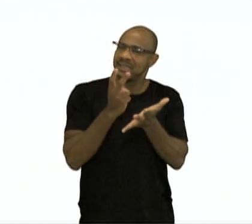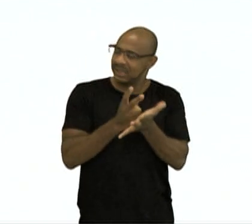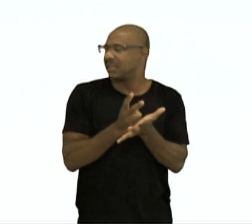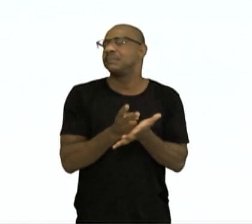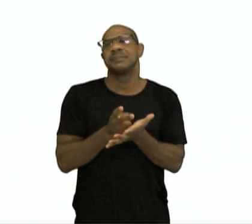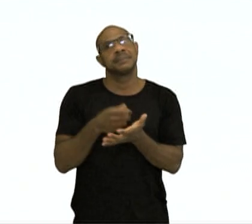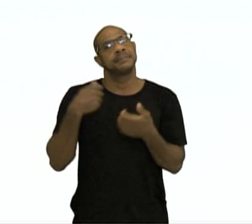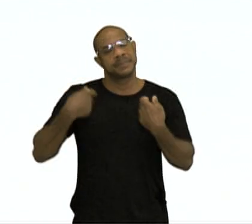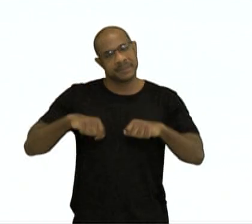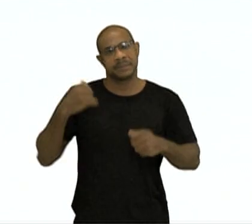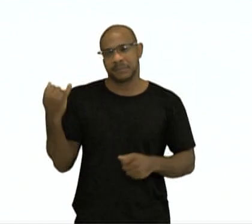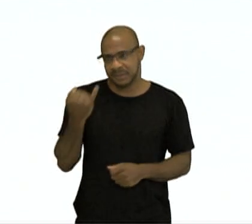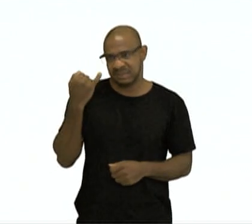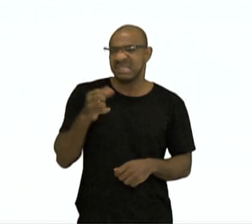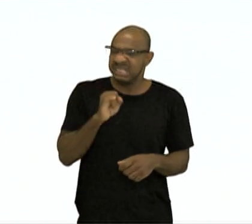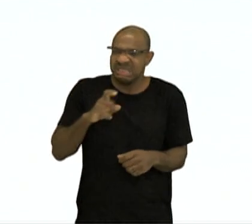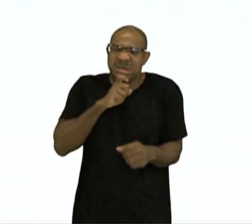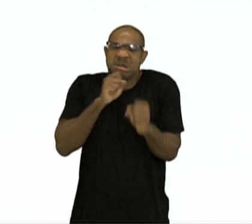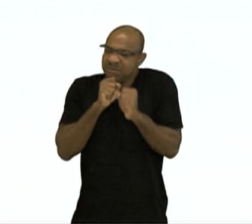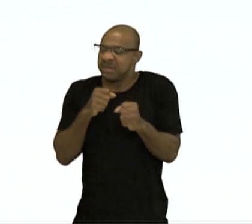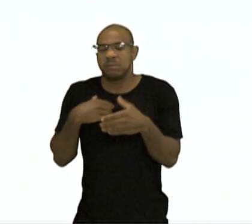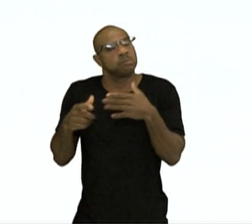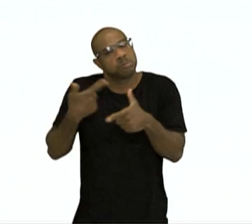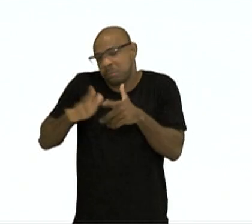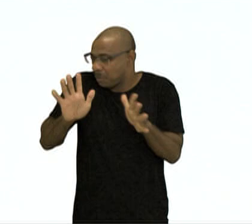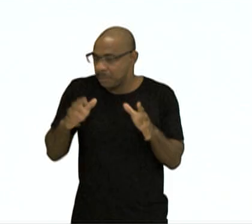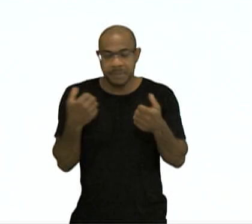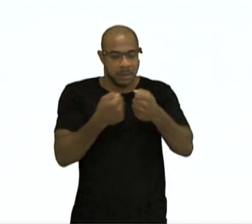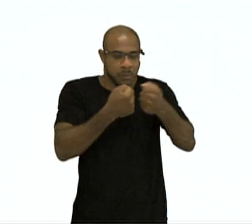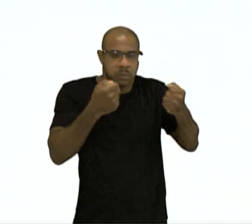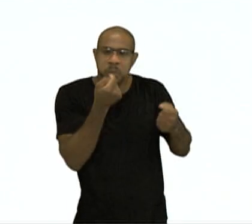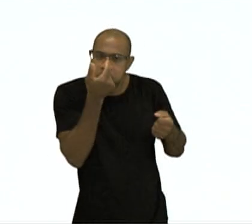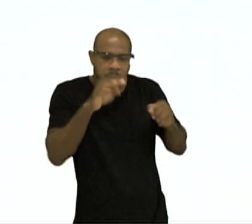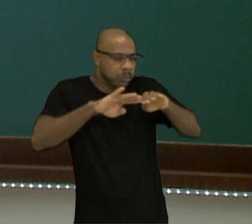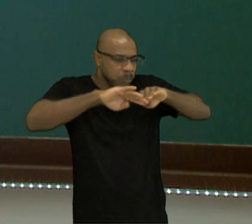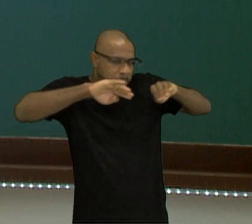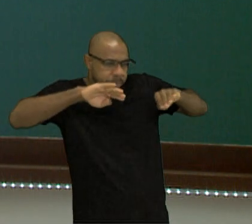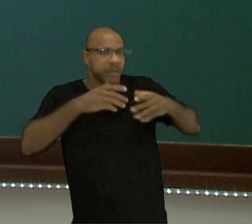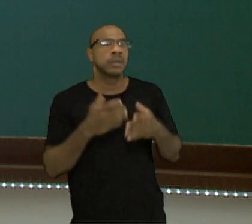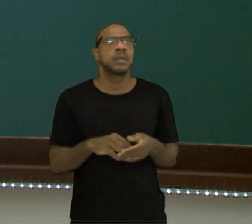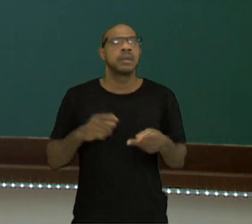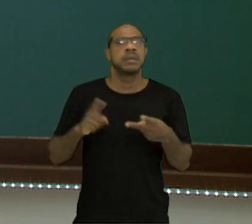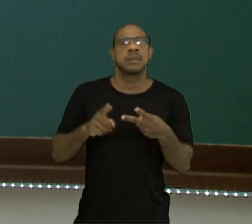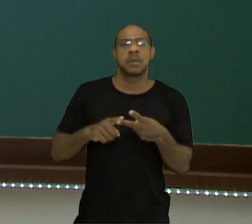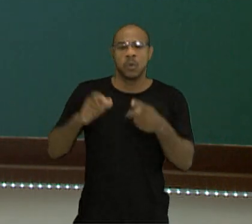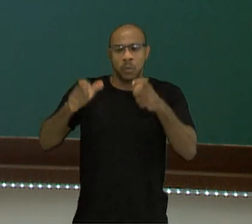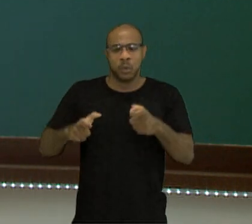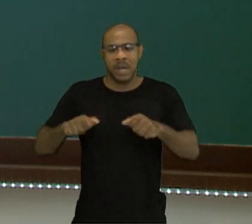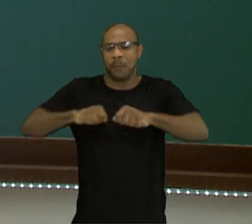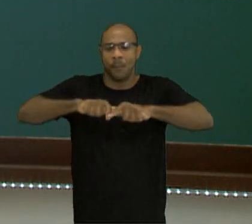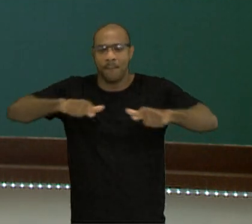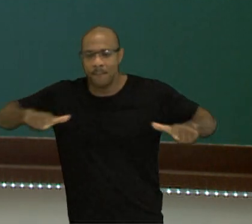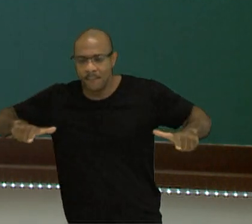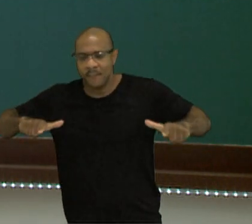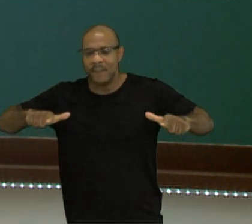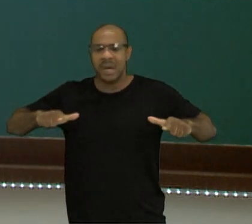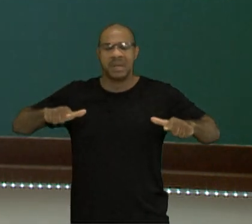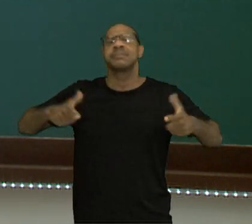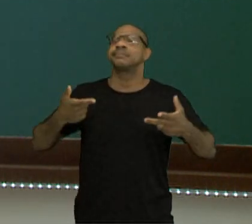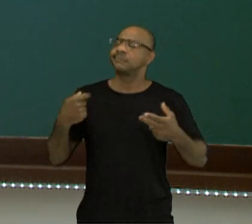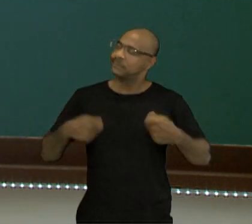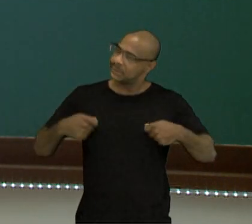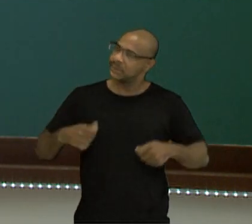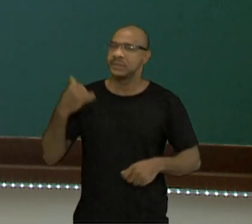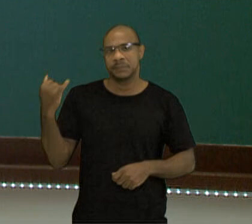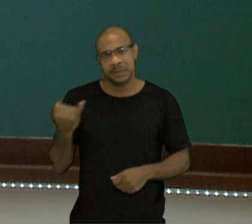da janela, por mais frio que esteja, deixar o ar circular, manter o ambiente mais limpo, livre de poeiras,